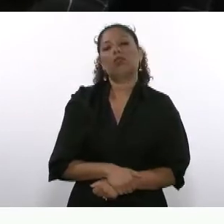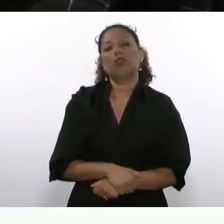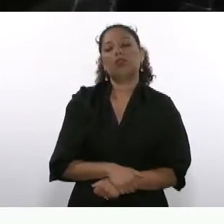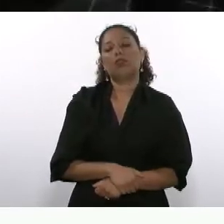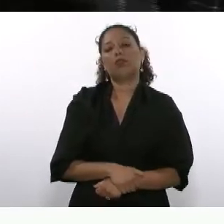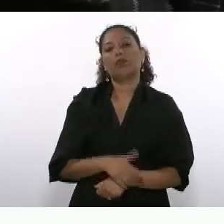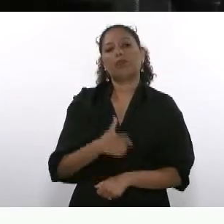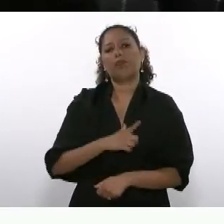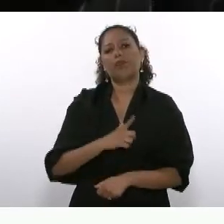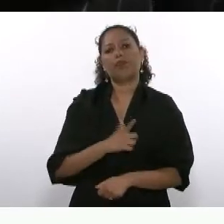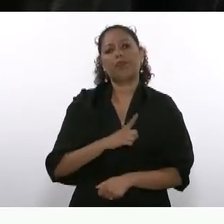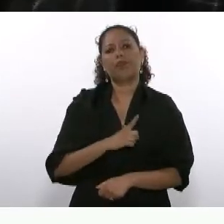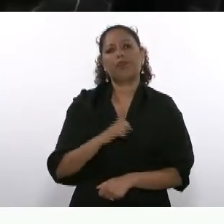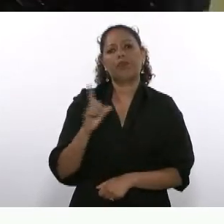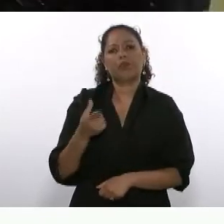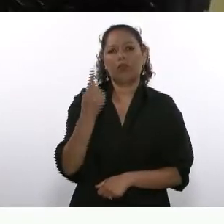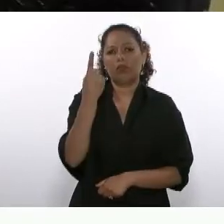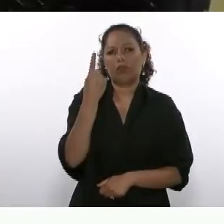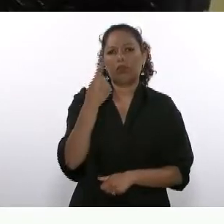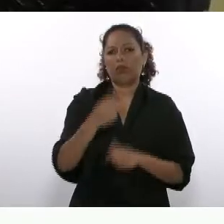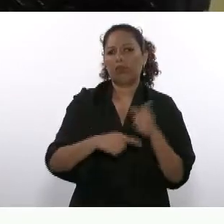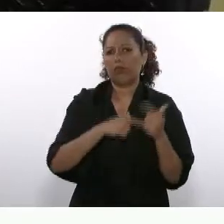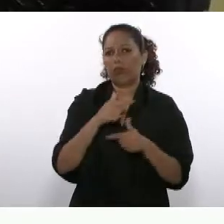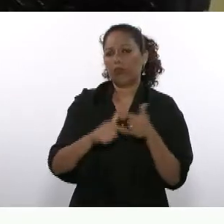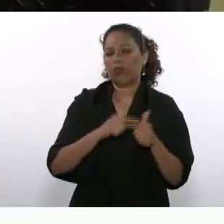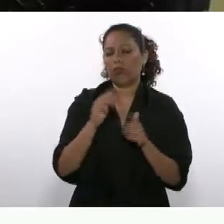Já tem algum funcionando?